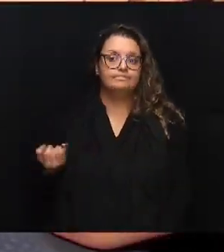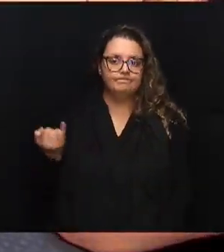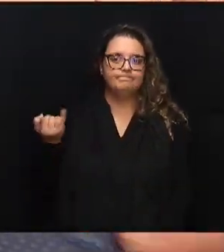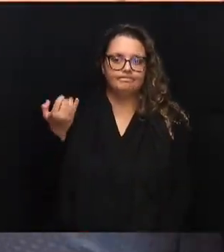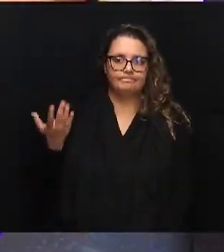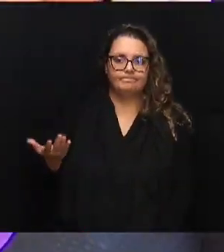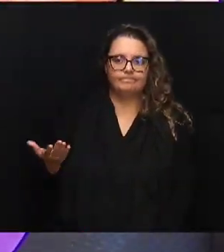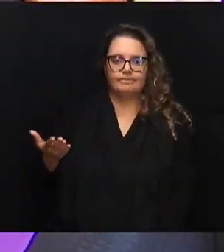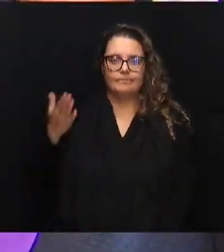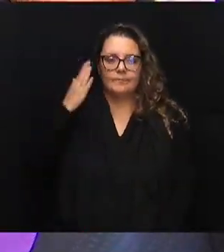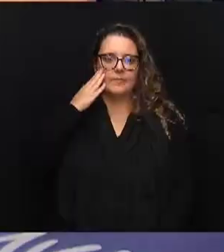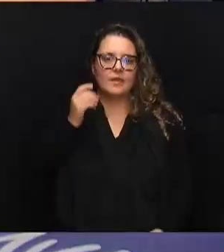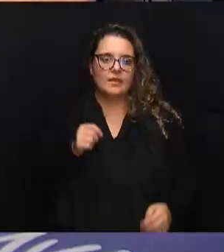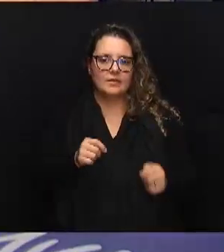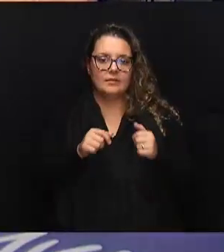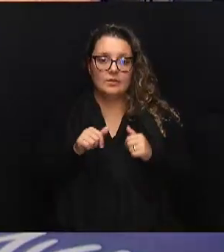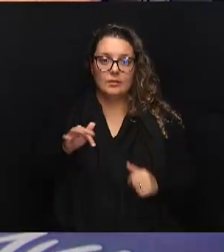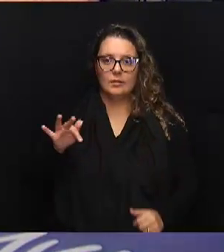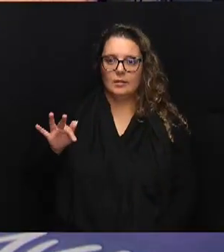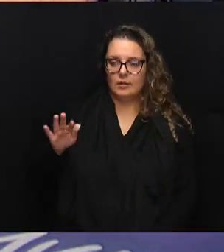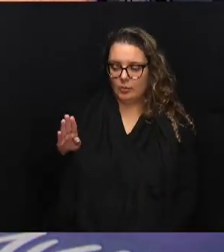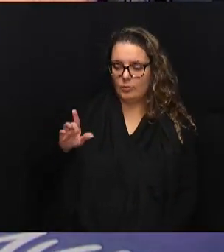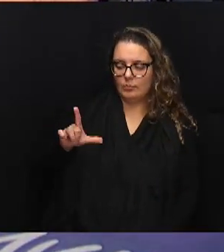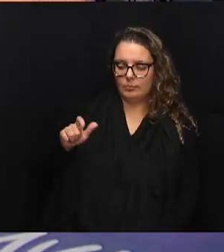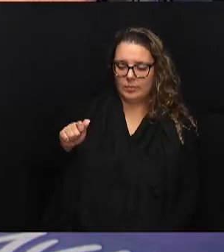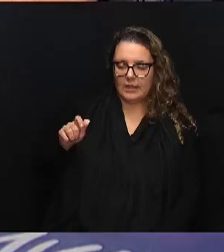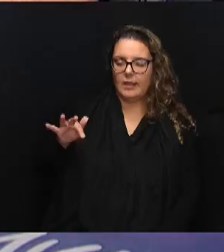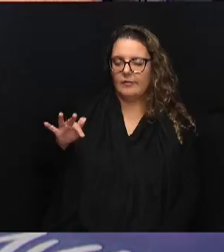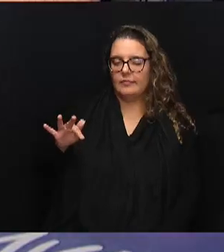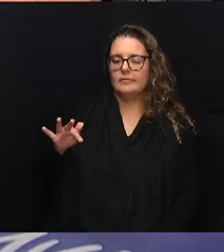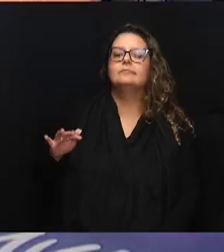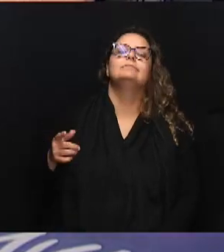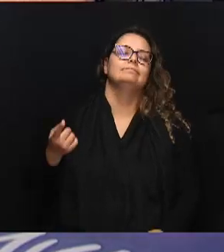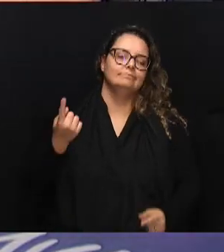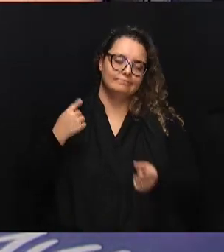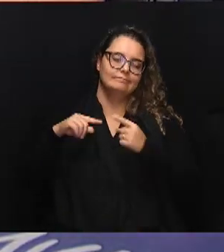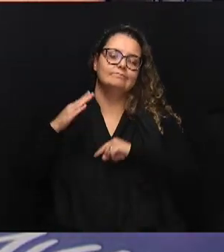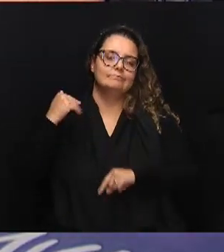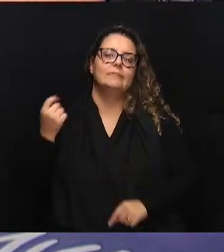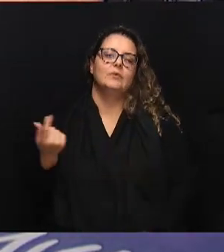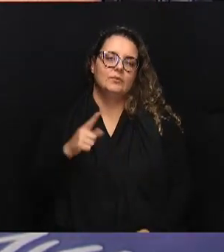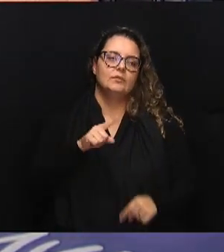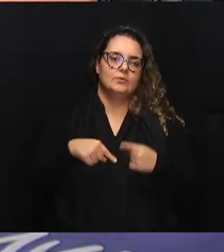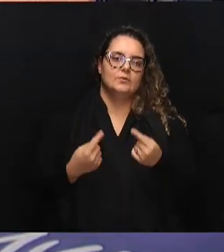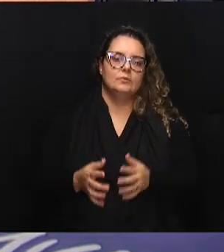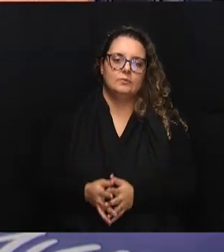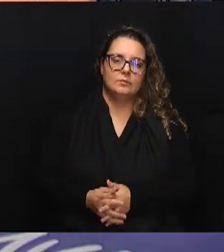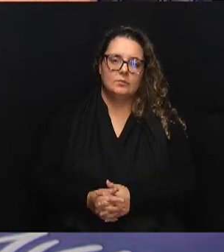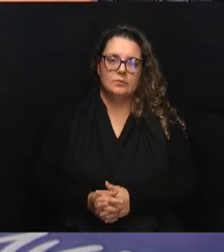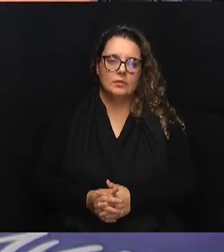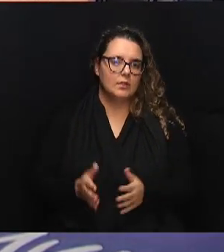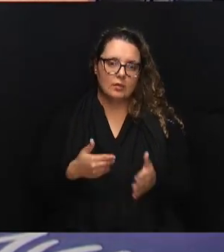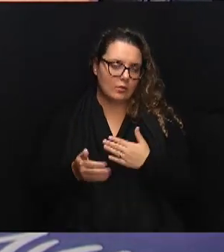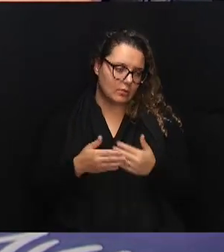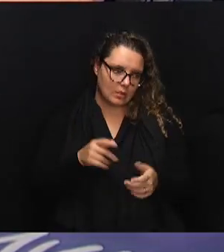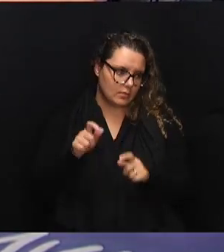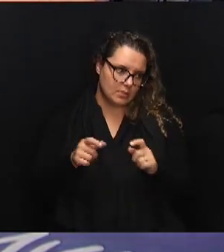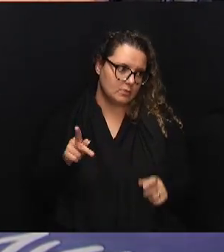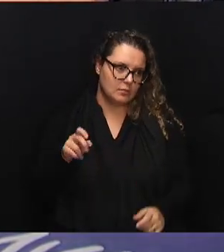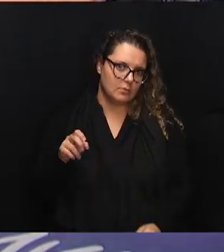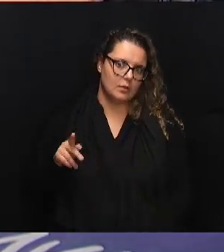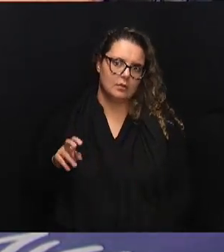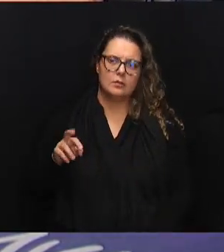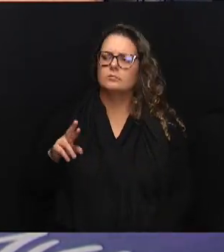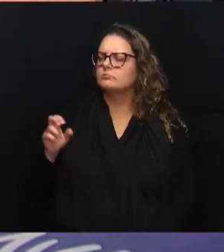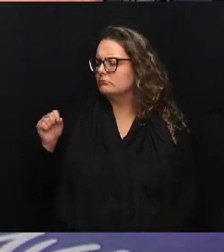que sabe se beneficiar de um blefe, ele com certeza vai ter mais sucesso no jogo do que os outros. E qualquer um pode jogar poker, Danilo? Sem dúvida,